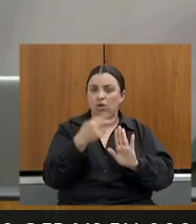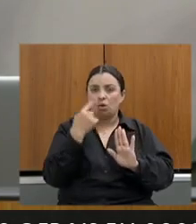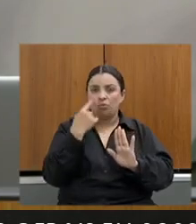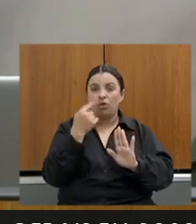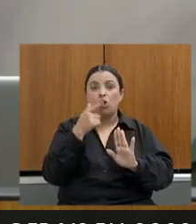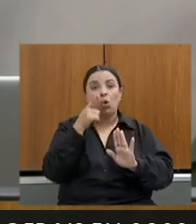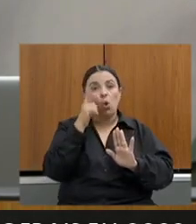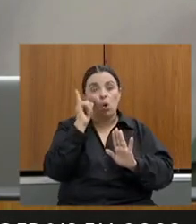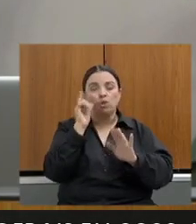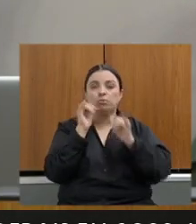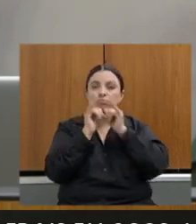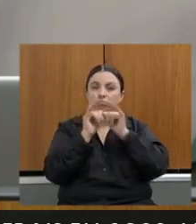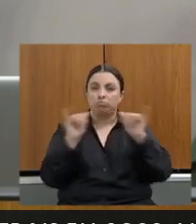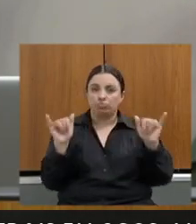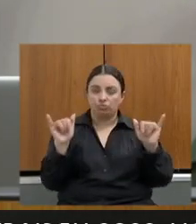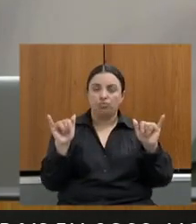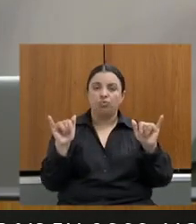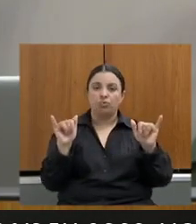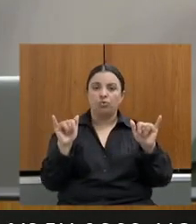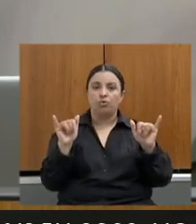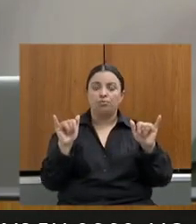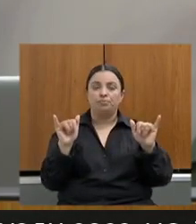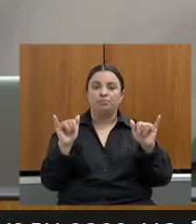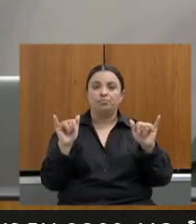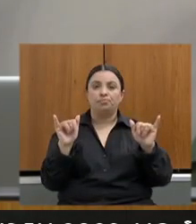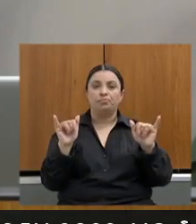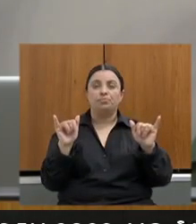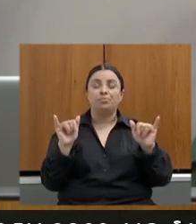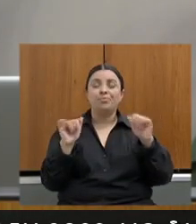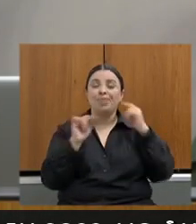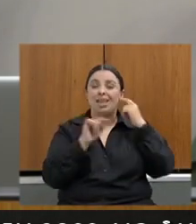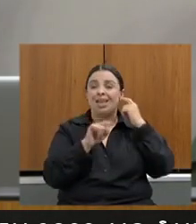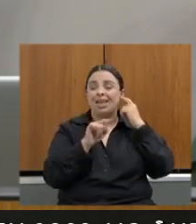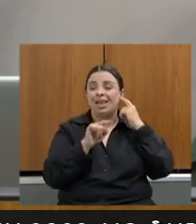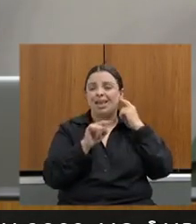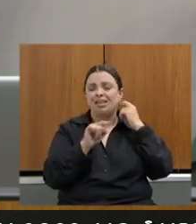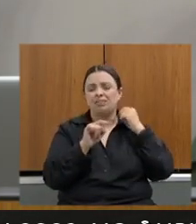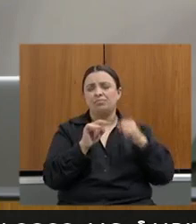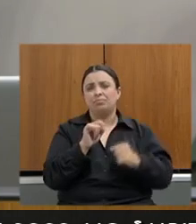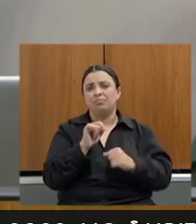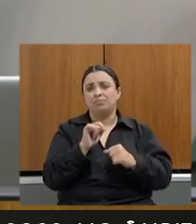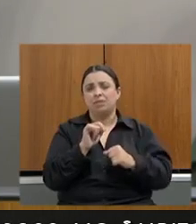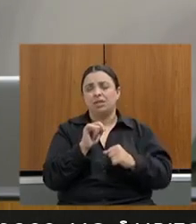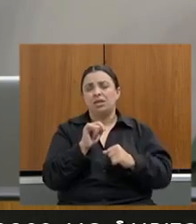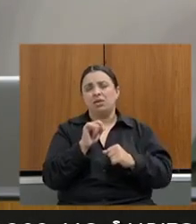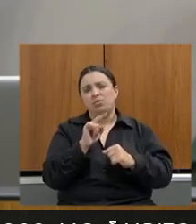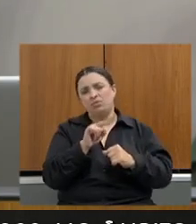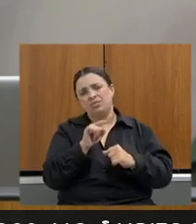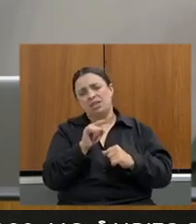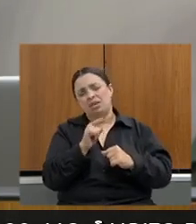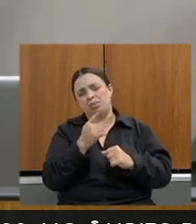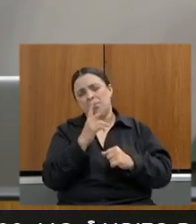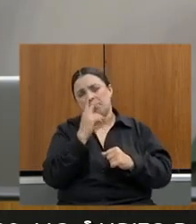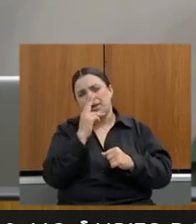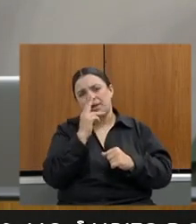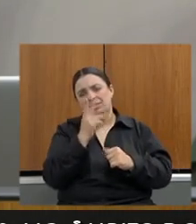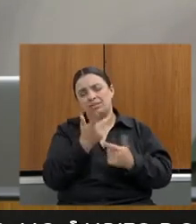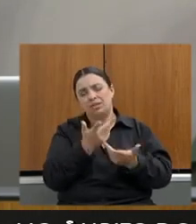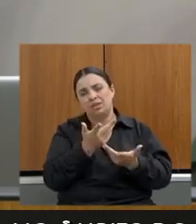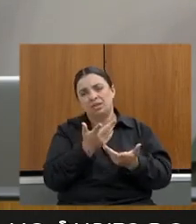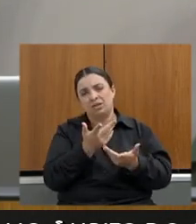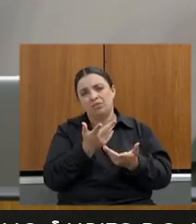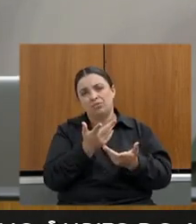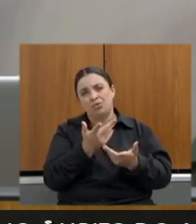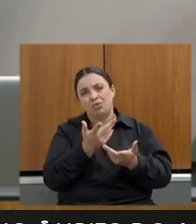na data de ontem né É e ela trouxe eu até achei até que foi o seu foi muito foi até eles